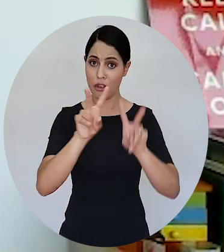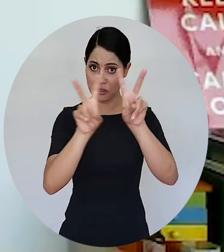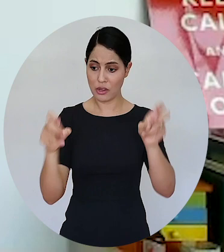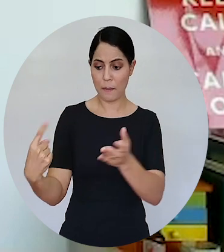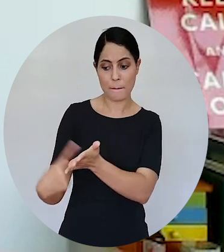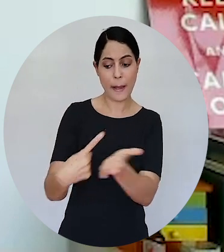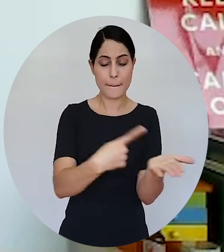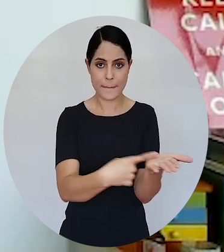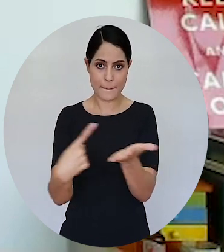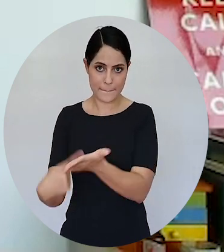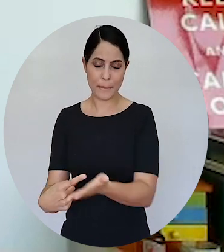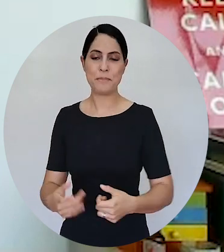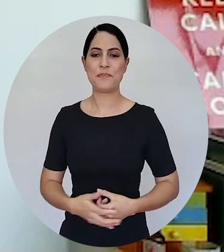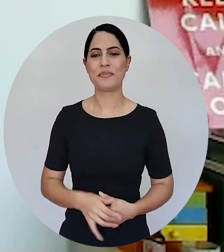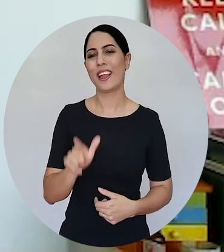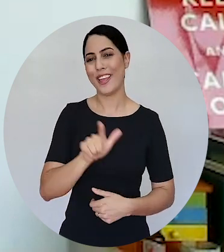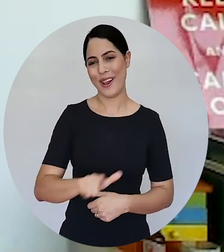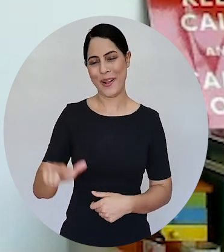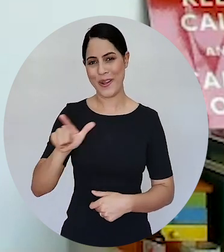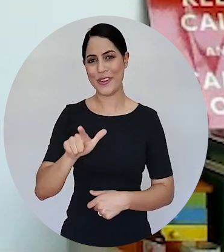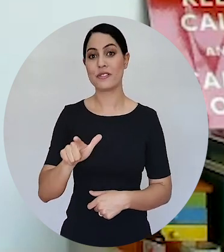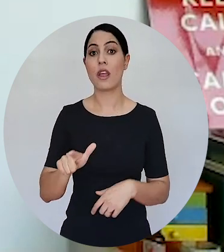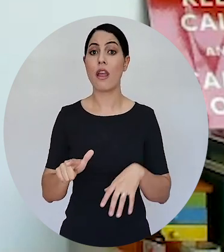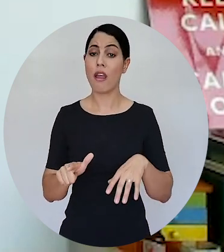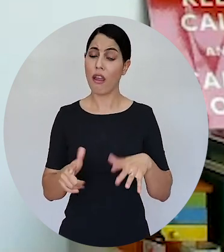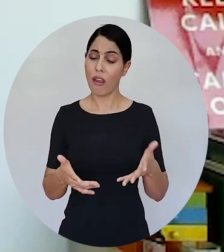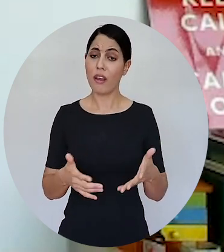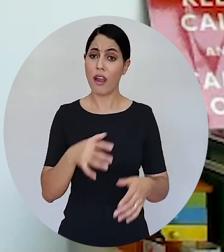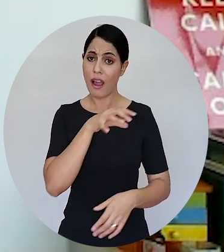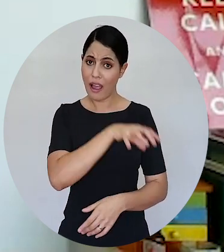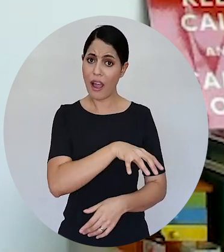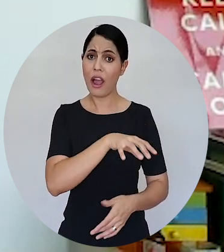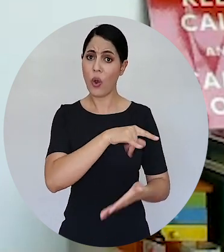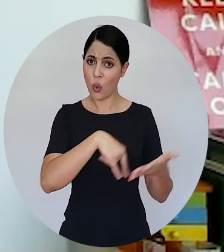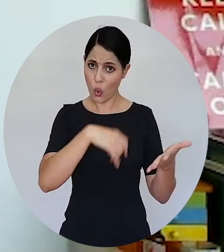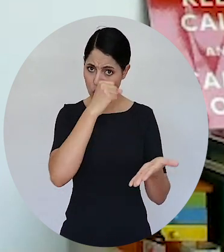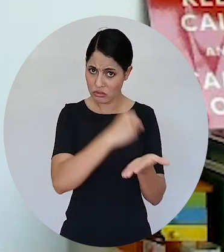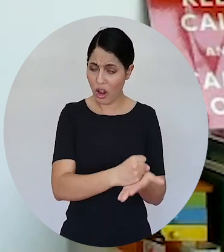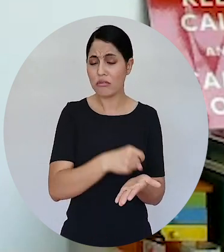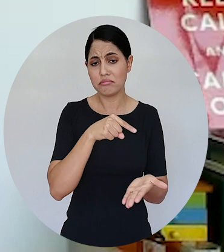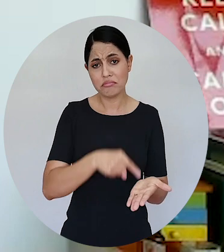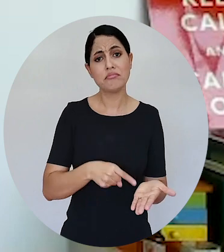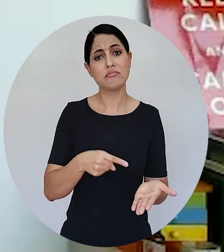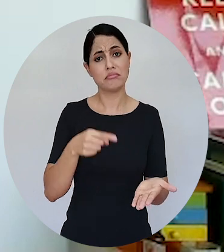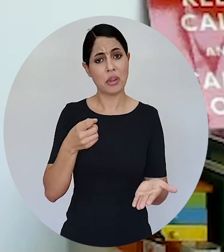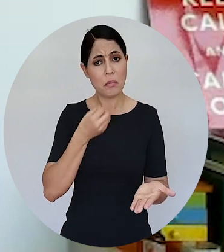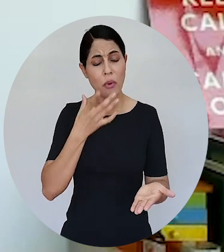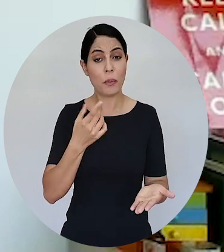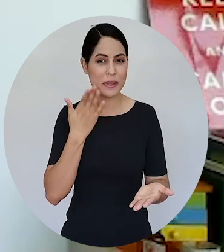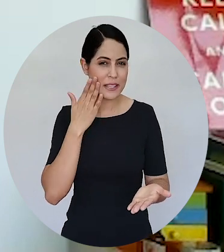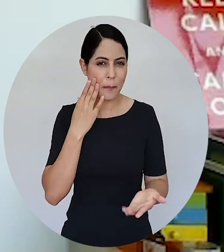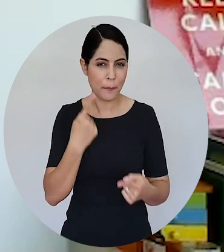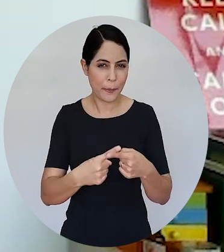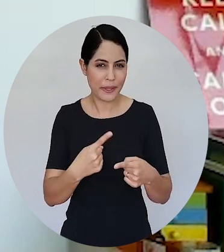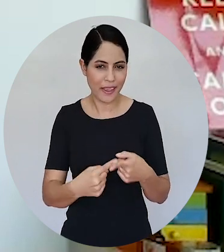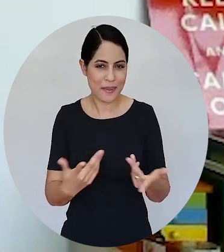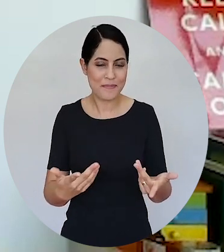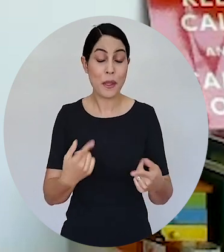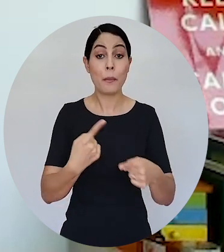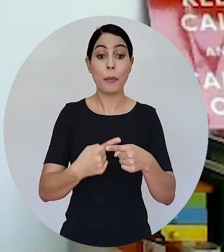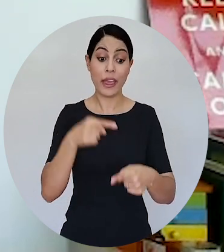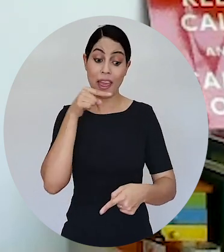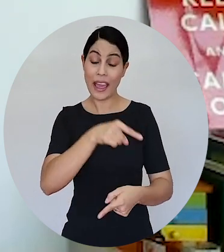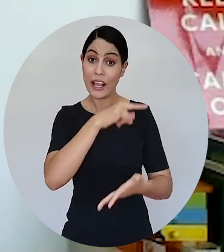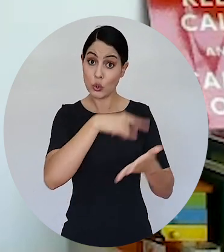a mediação. E, claro, os contratos, né? A área contratual é muito fértil, sabe por quê, Paulo? Porque